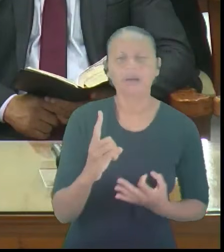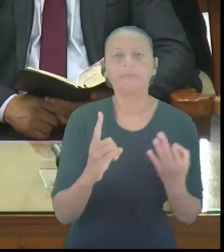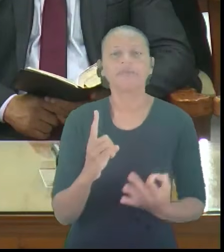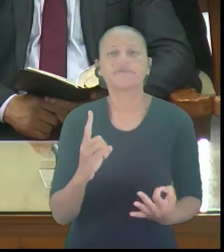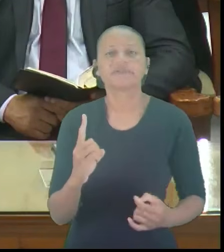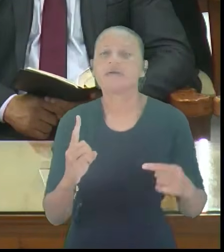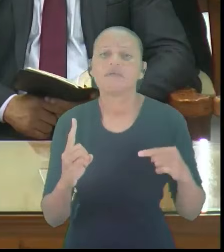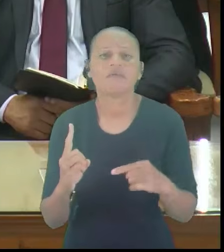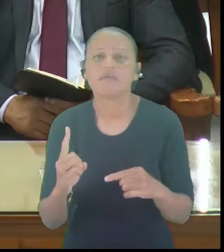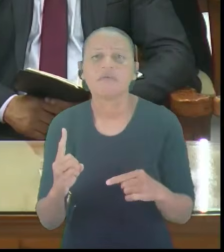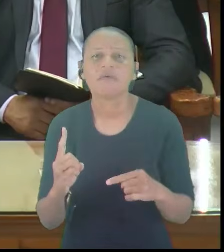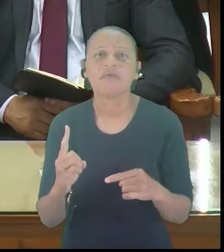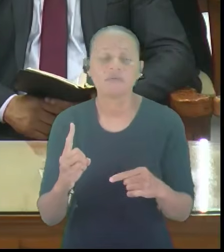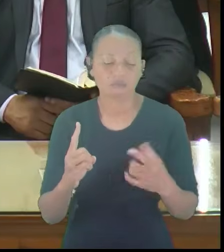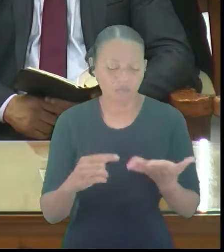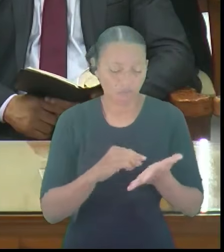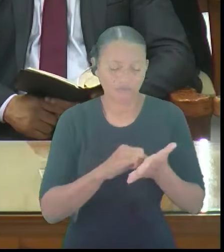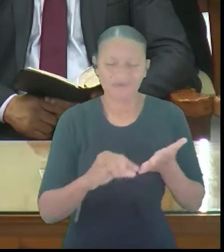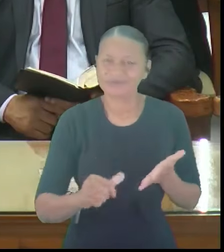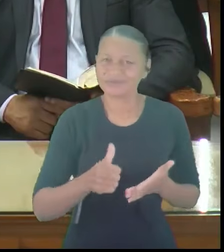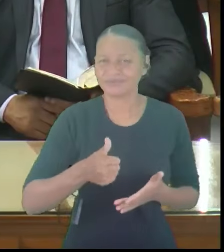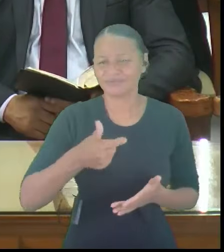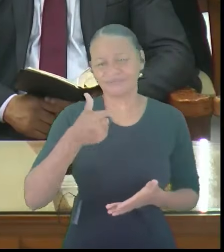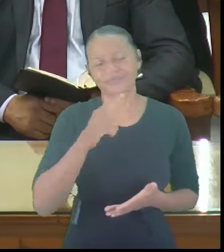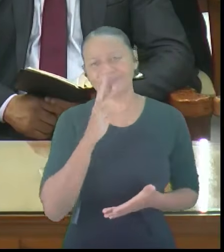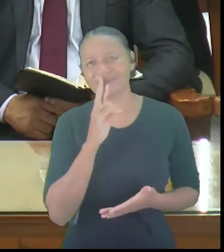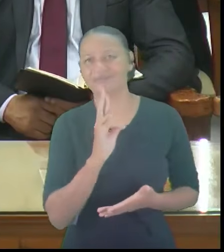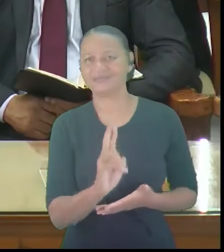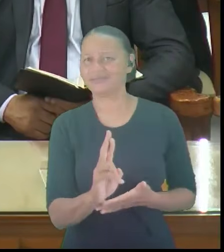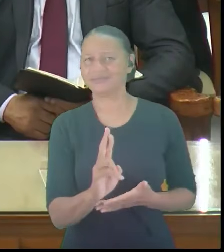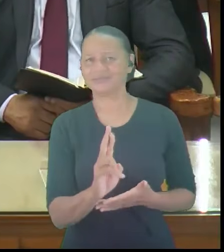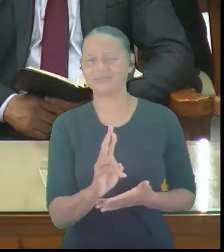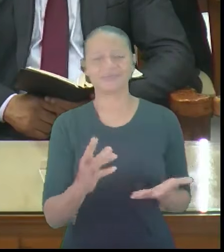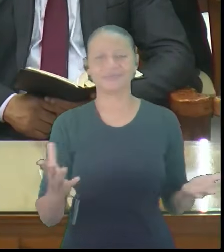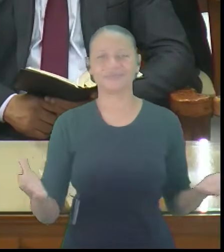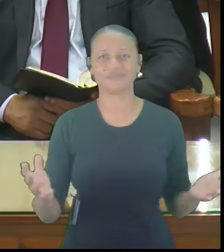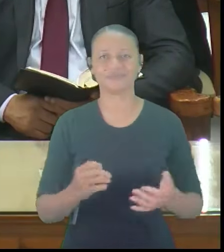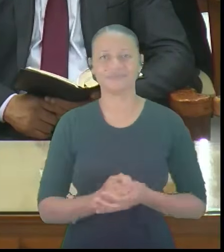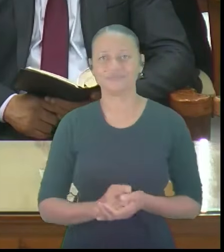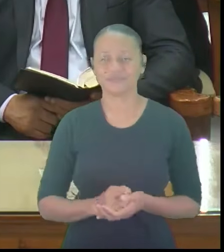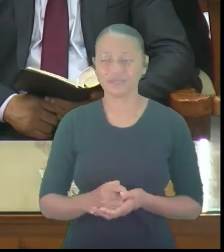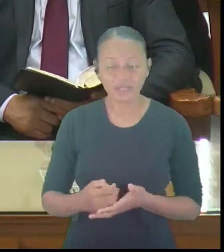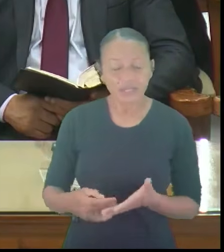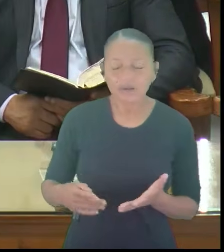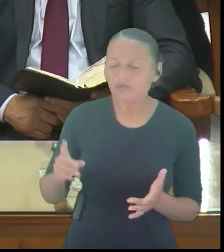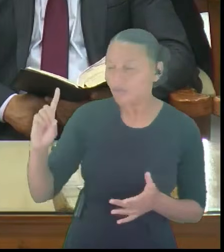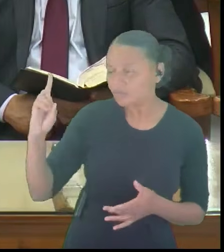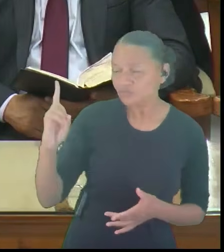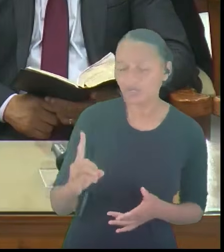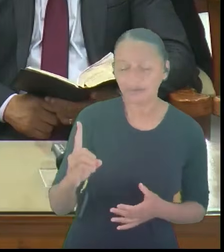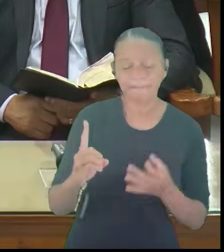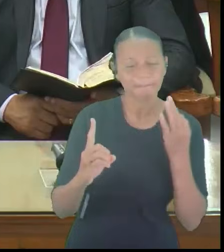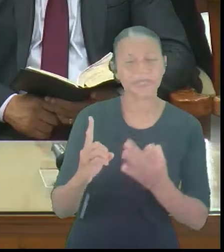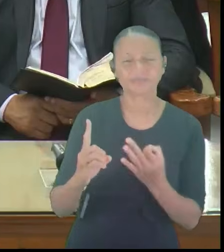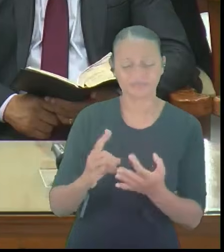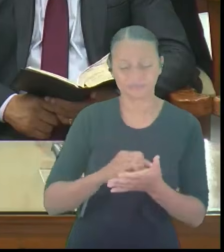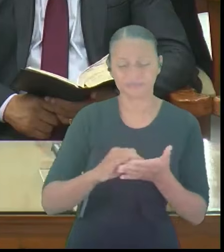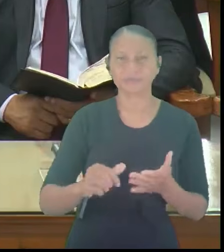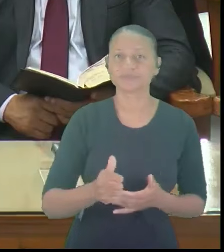Quando é? Aí o versículo 12 diz, o próprio versículo 12 diz, quando é que vai chegar o que é perfeito? 12.